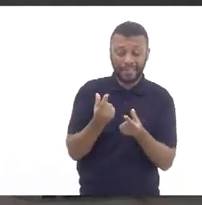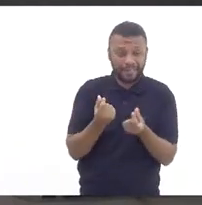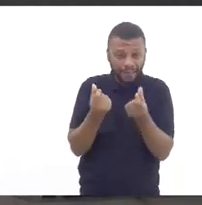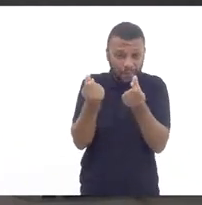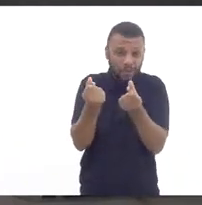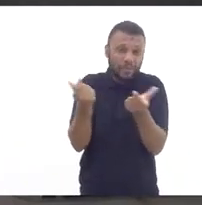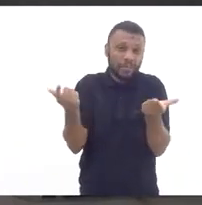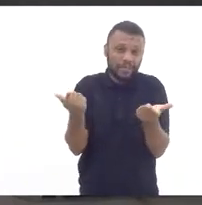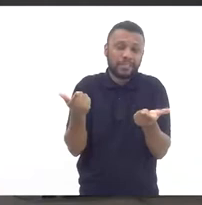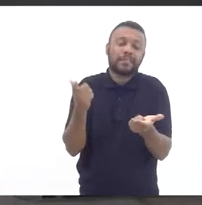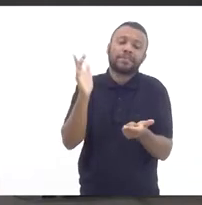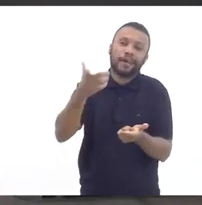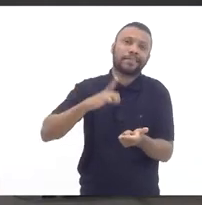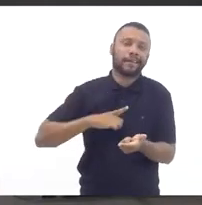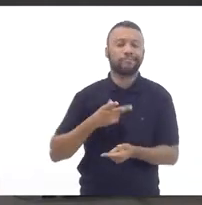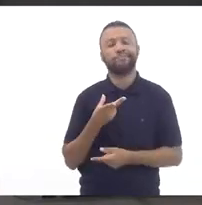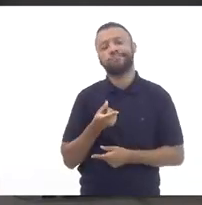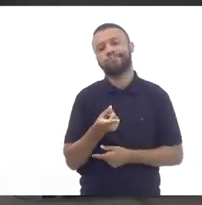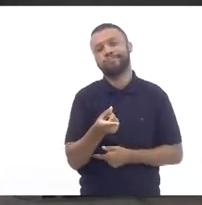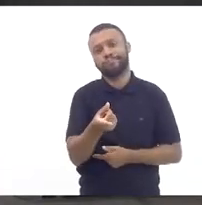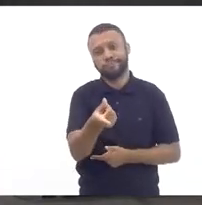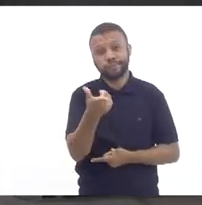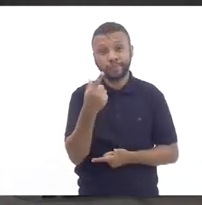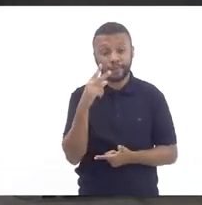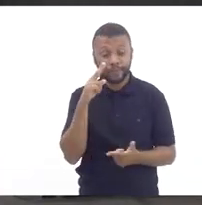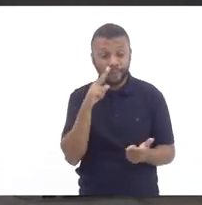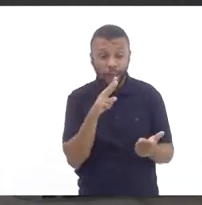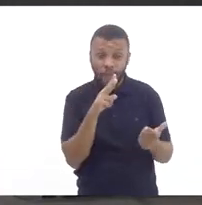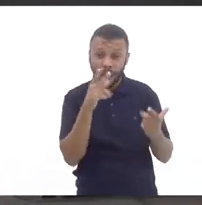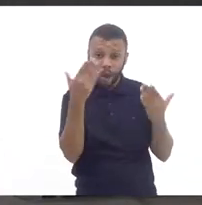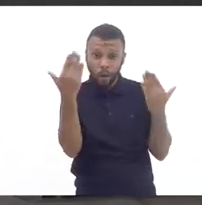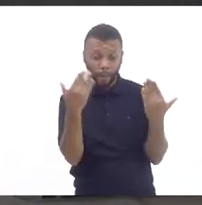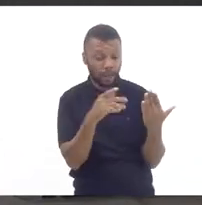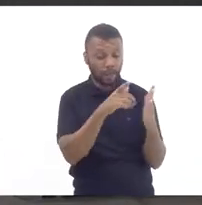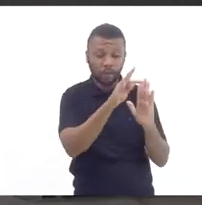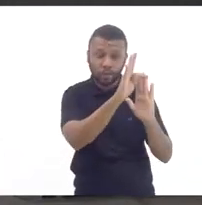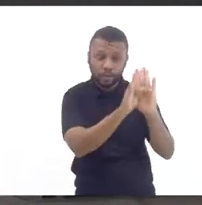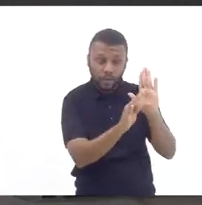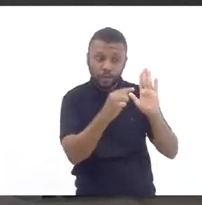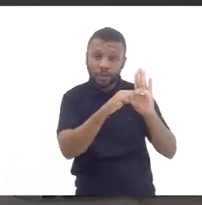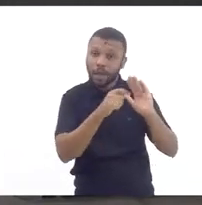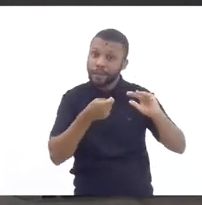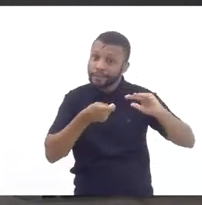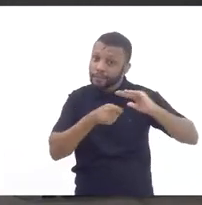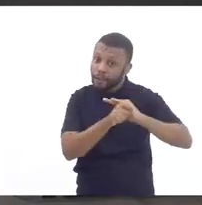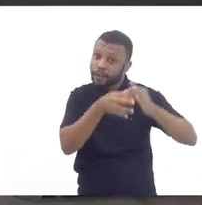tempos. E se o senhor ler no texto, esse investimento é